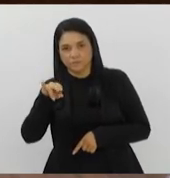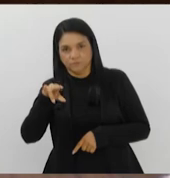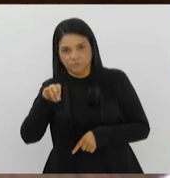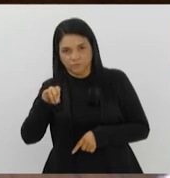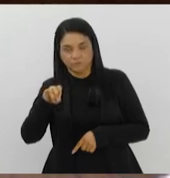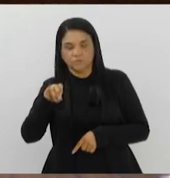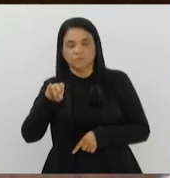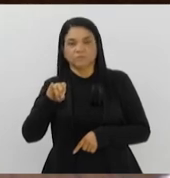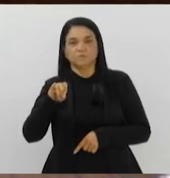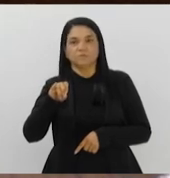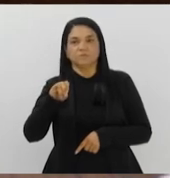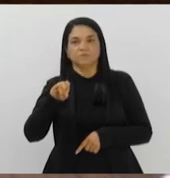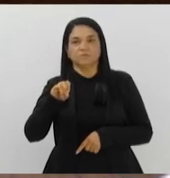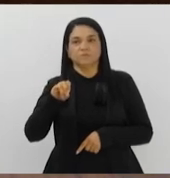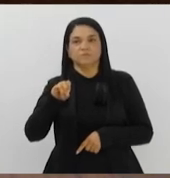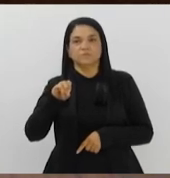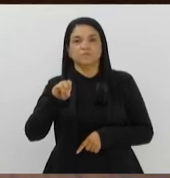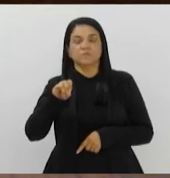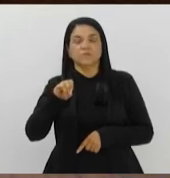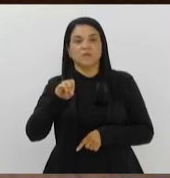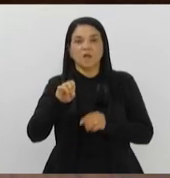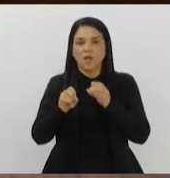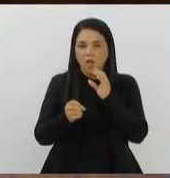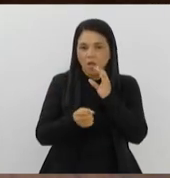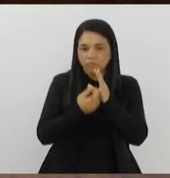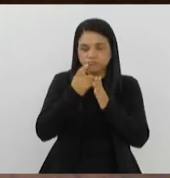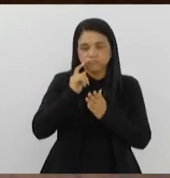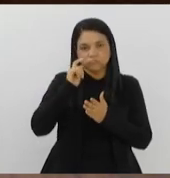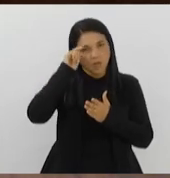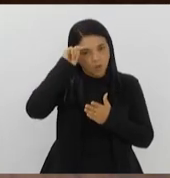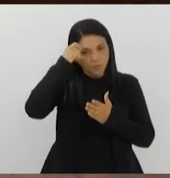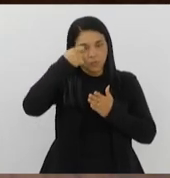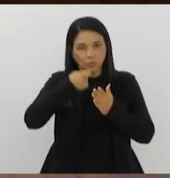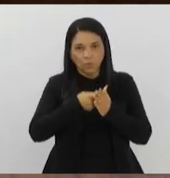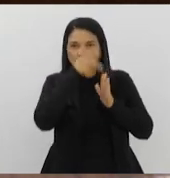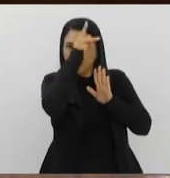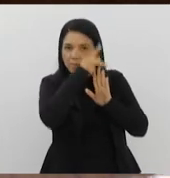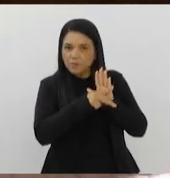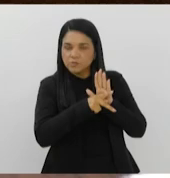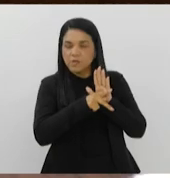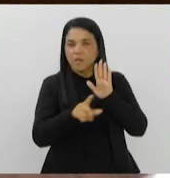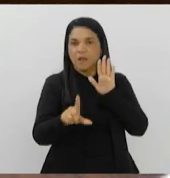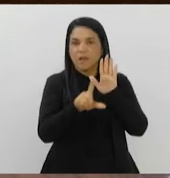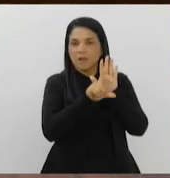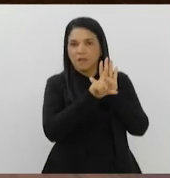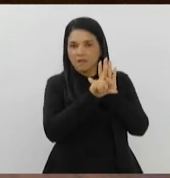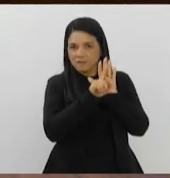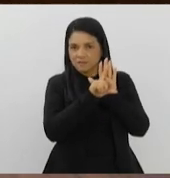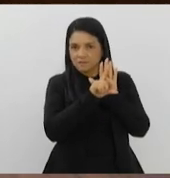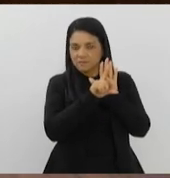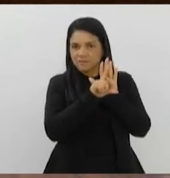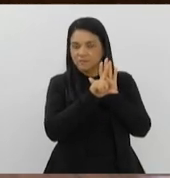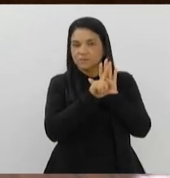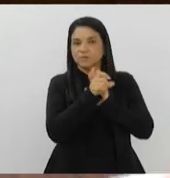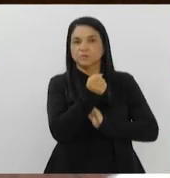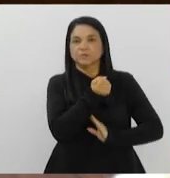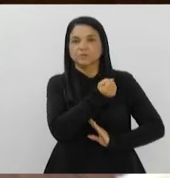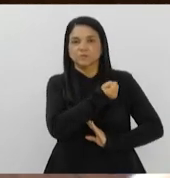somos, senhores presidentes, autores de um projeto de lei de